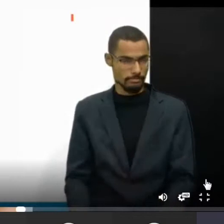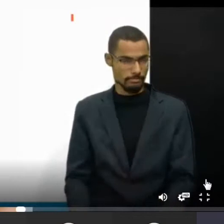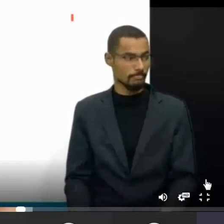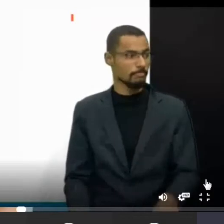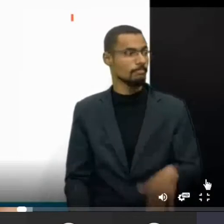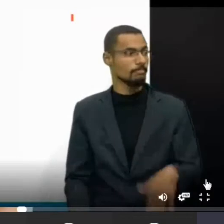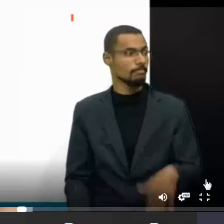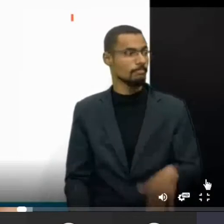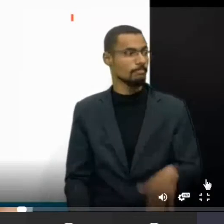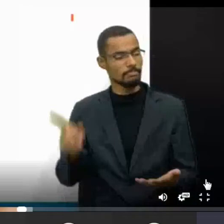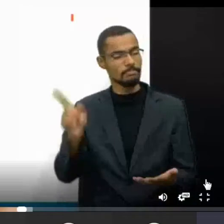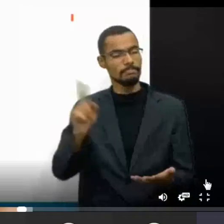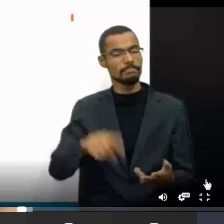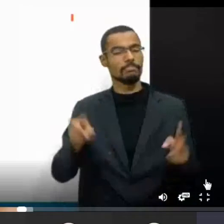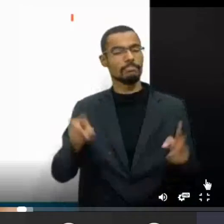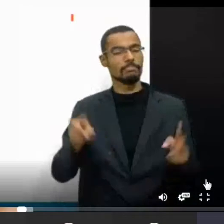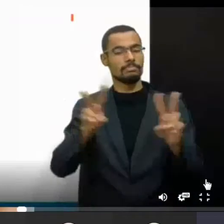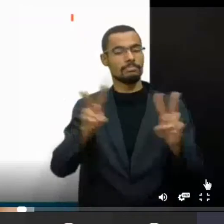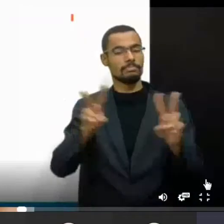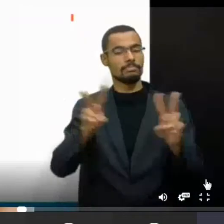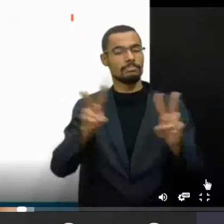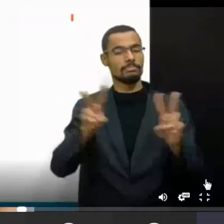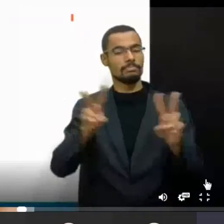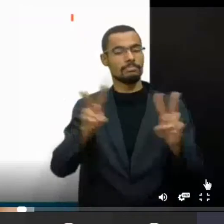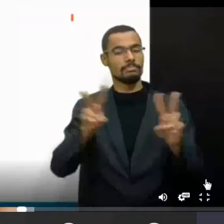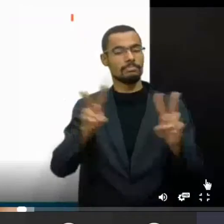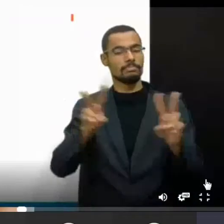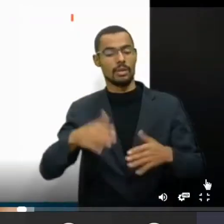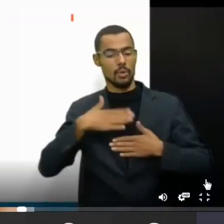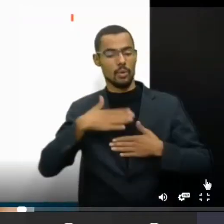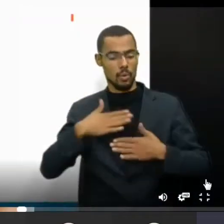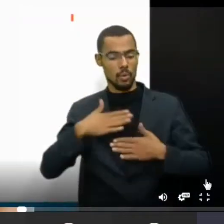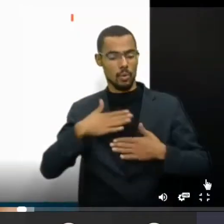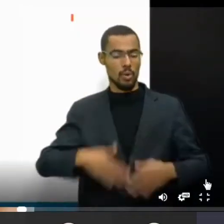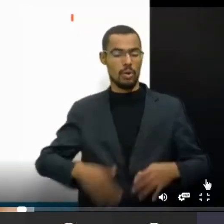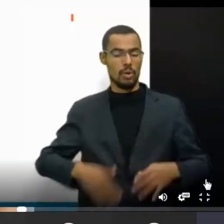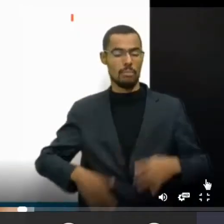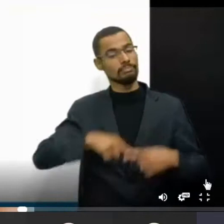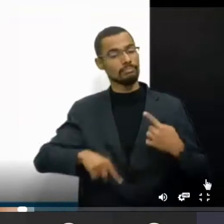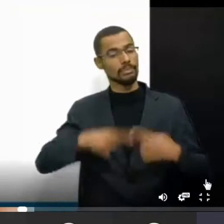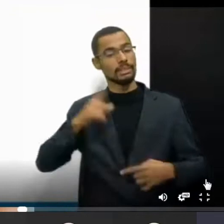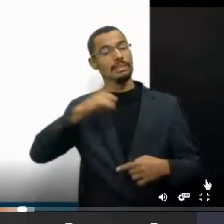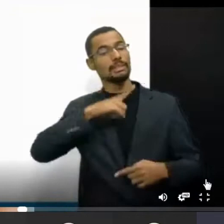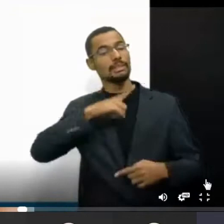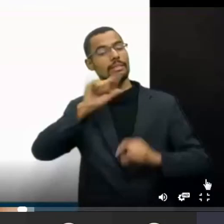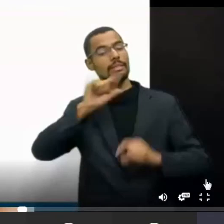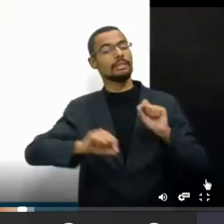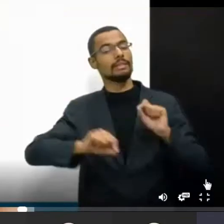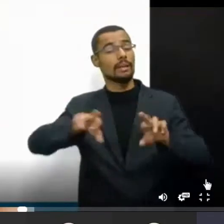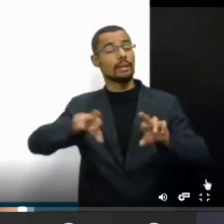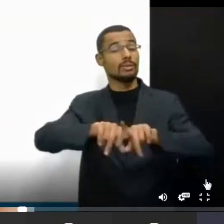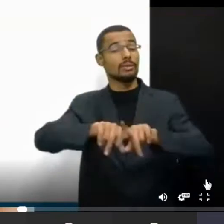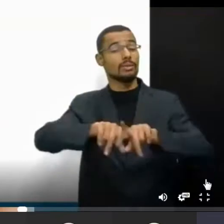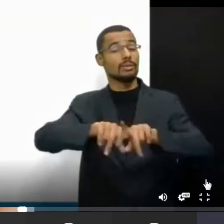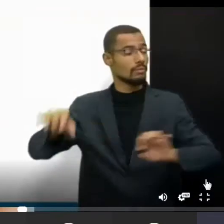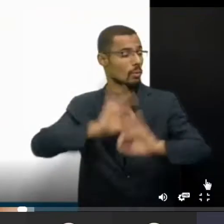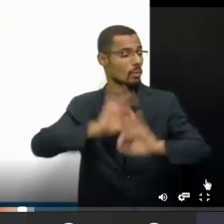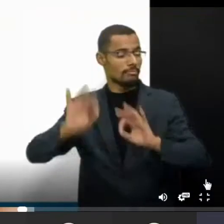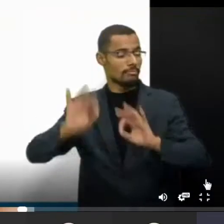Com relação, então, à anatomia do sistema digestório, eu tenho, então, as